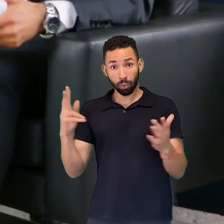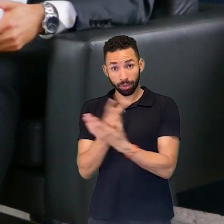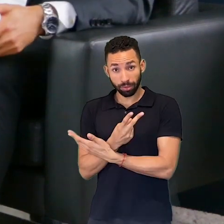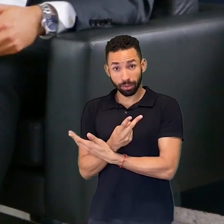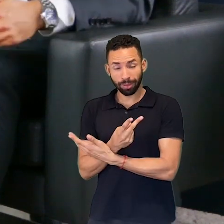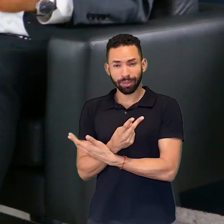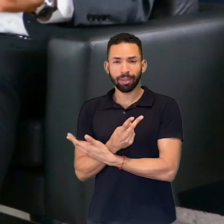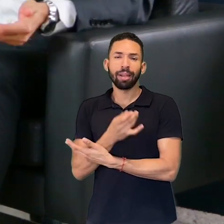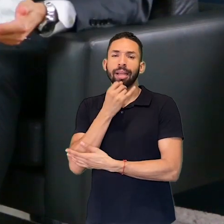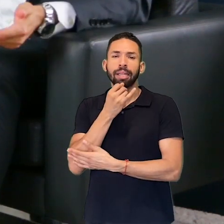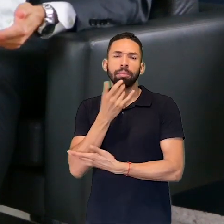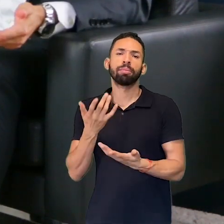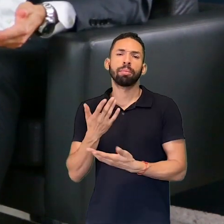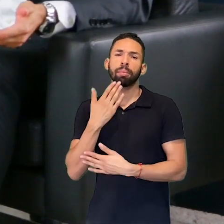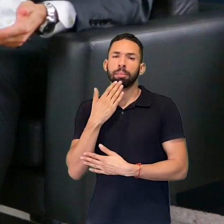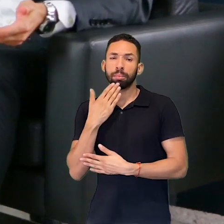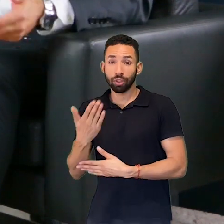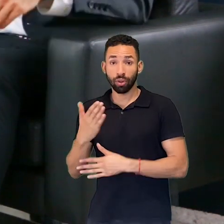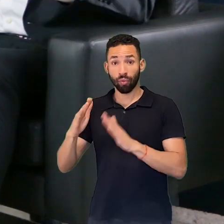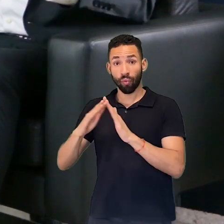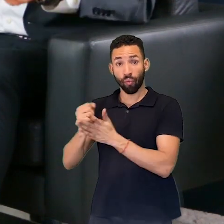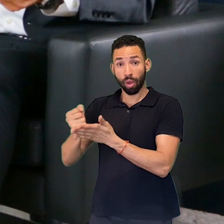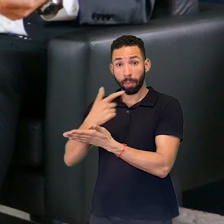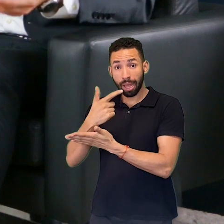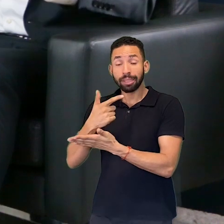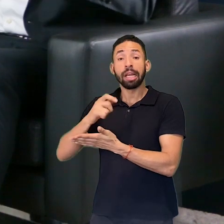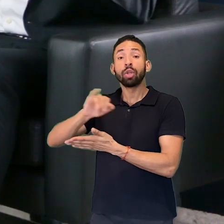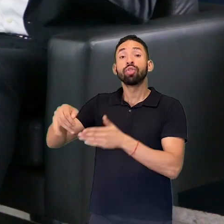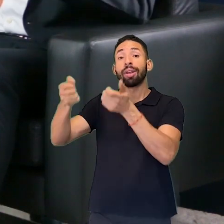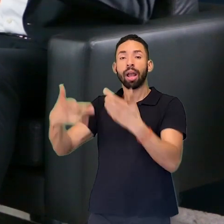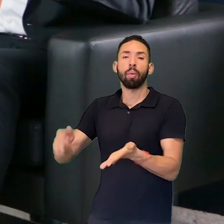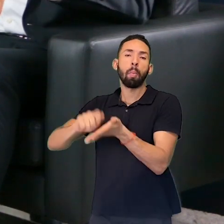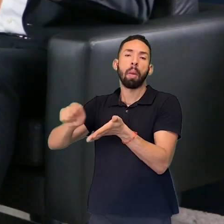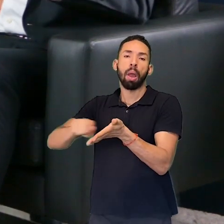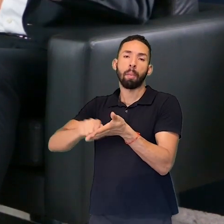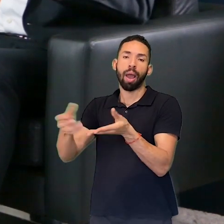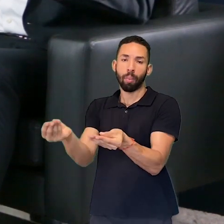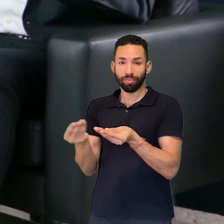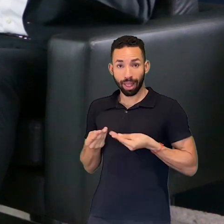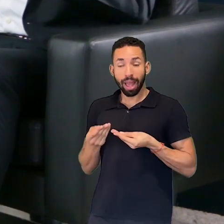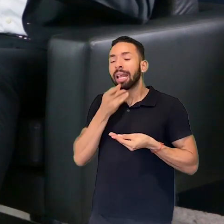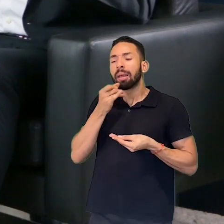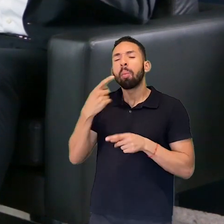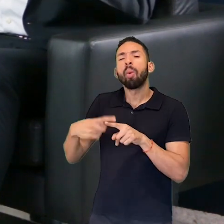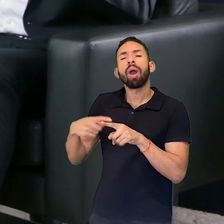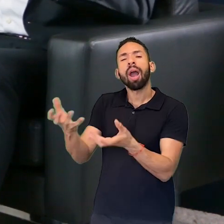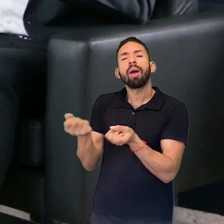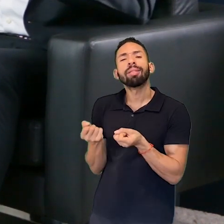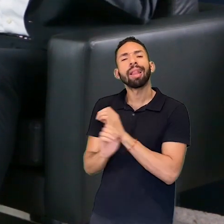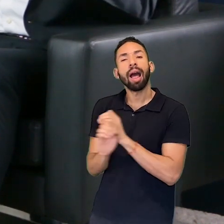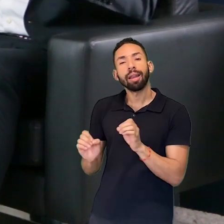que, nesse caso, solicite para a farmácia essa negativa por escrito. Qual é a